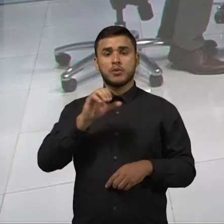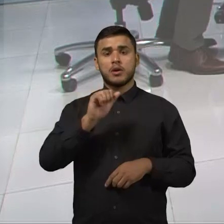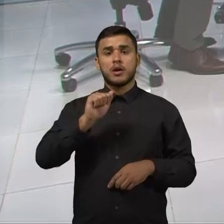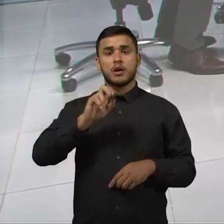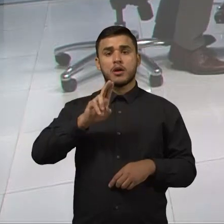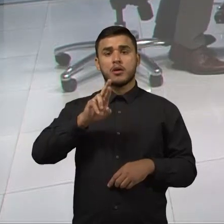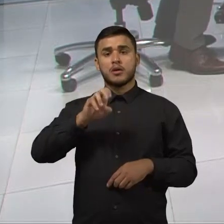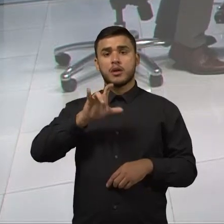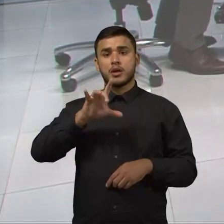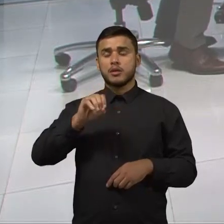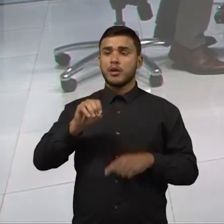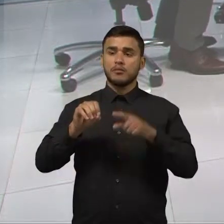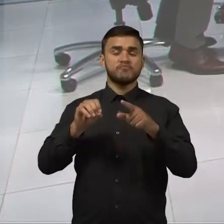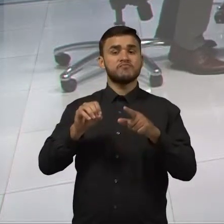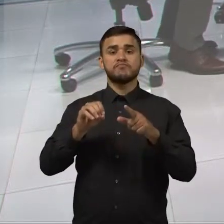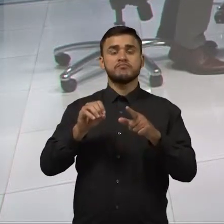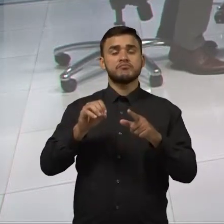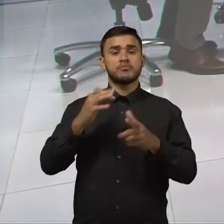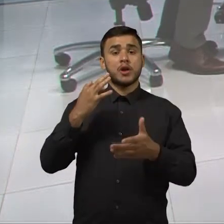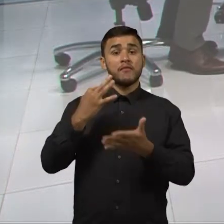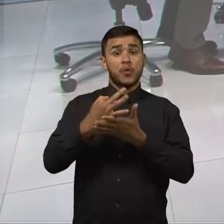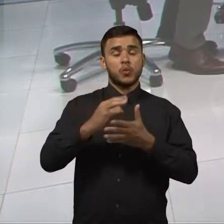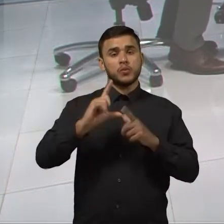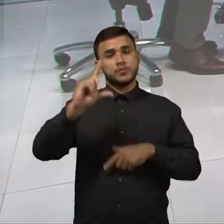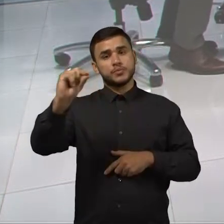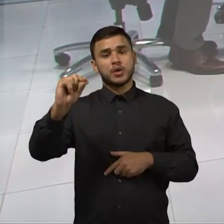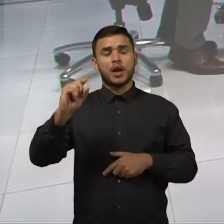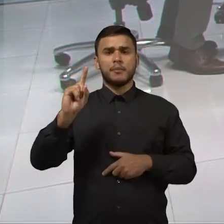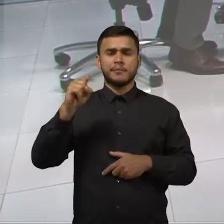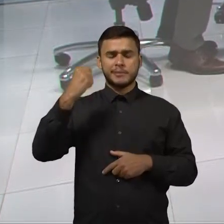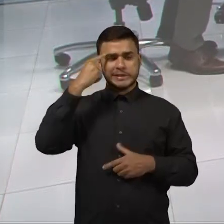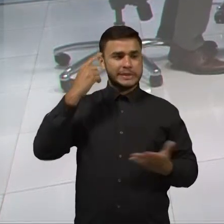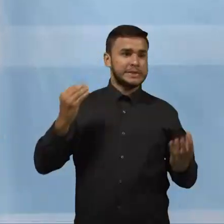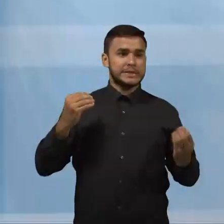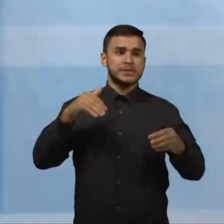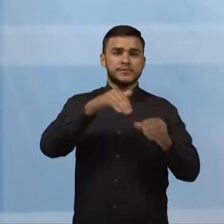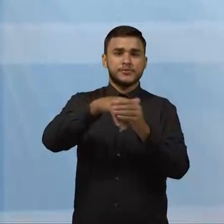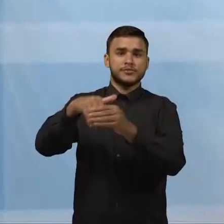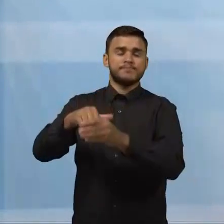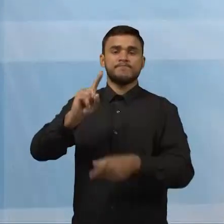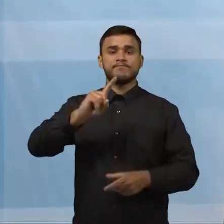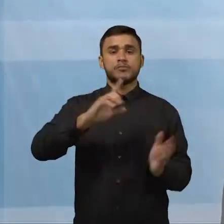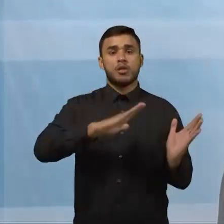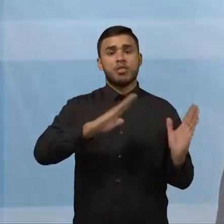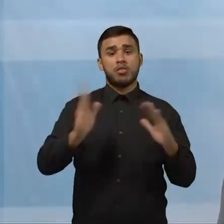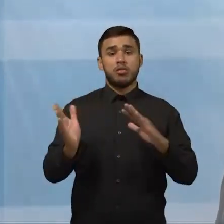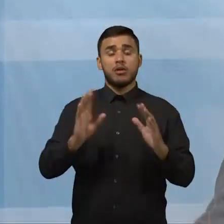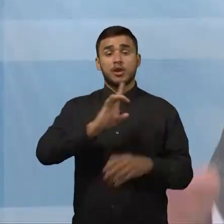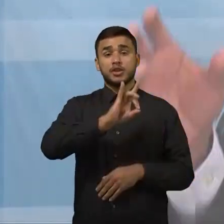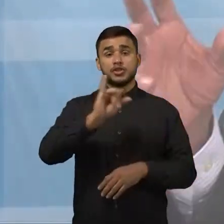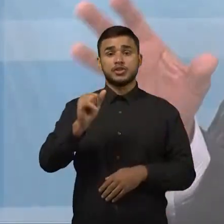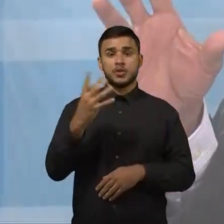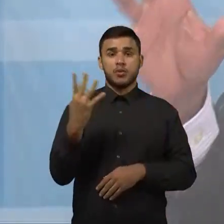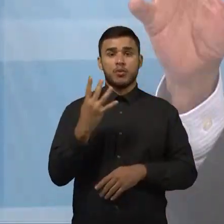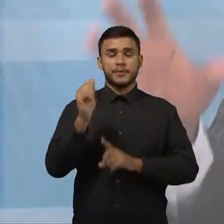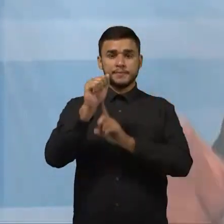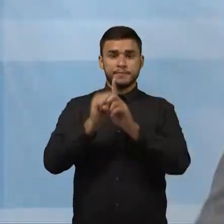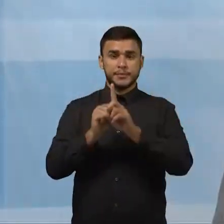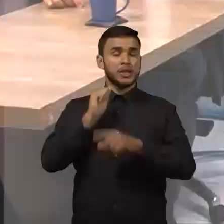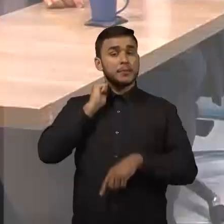poder permanecer em plenário, a sessão acabou por ser adiada para o próximo dia 4 de abril. Professor